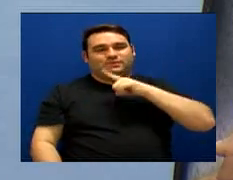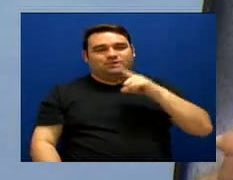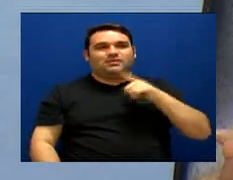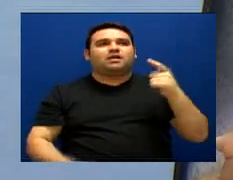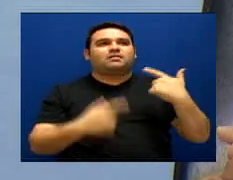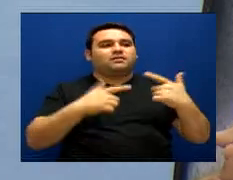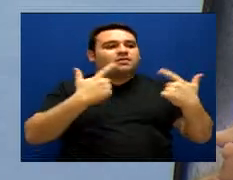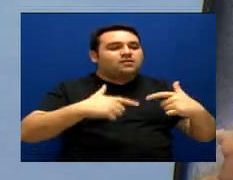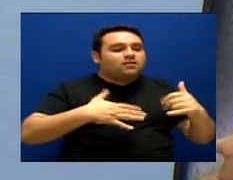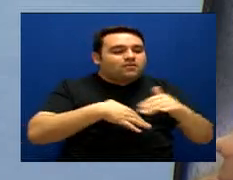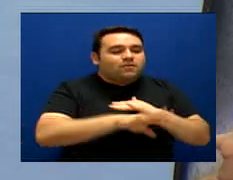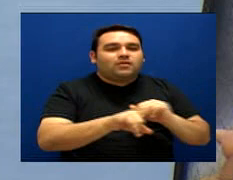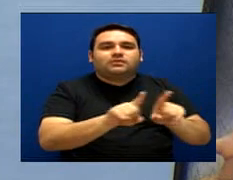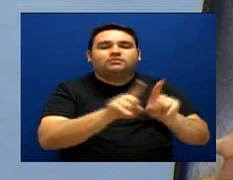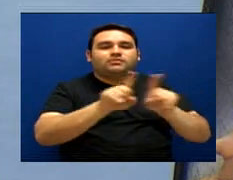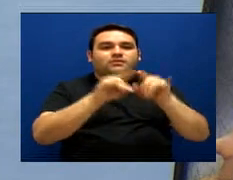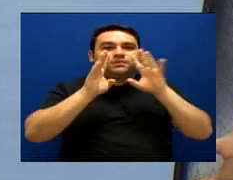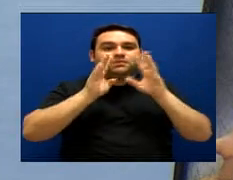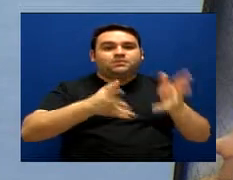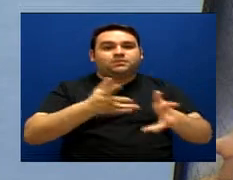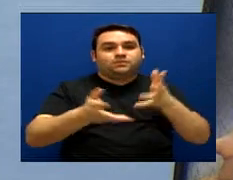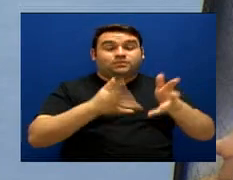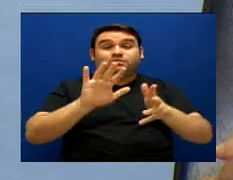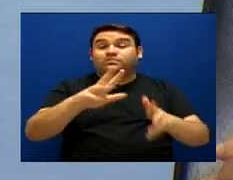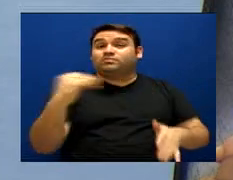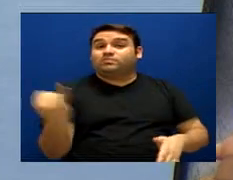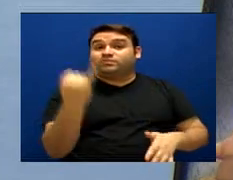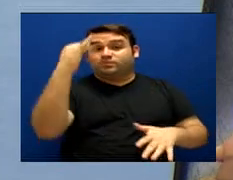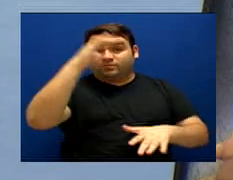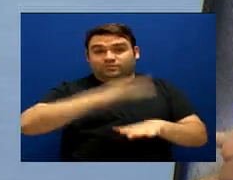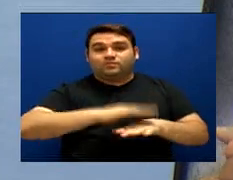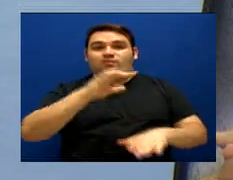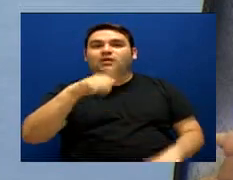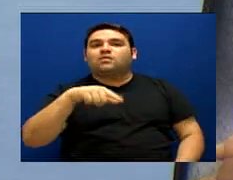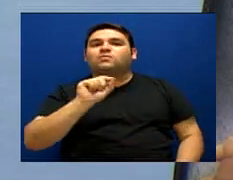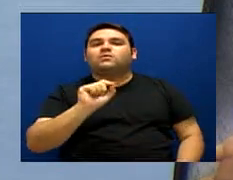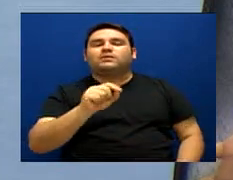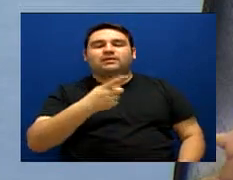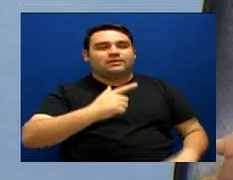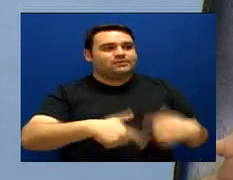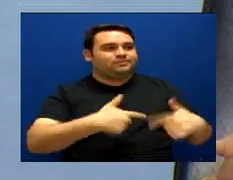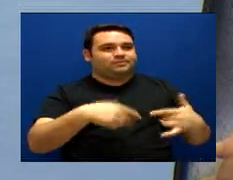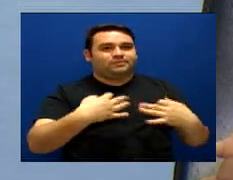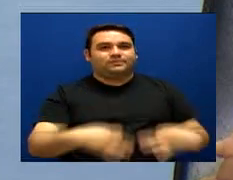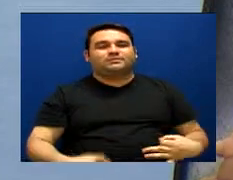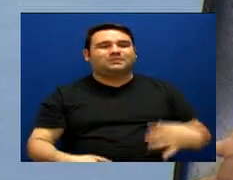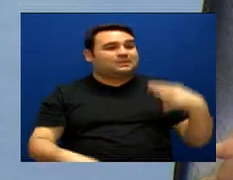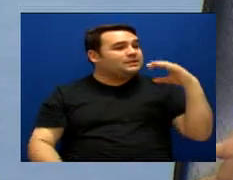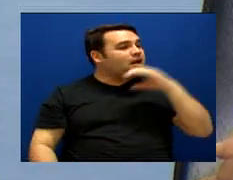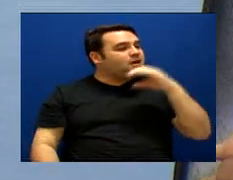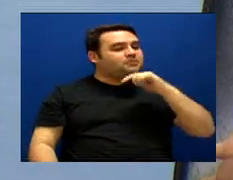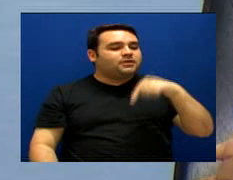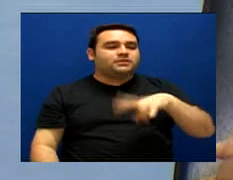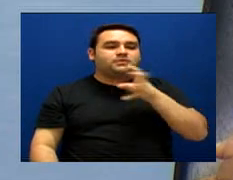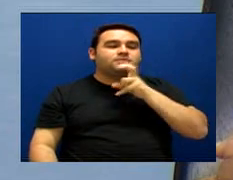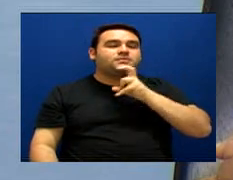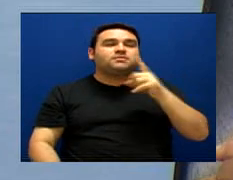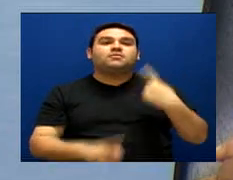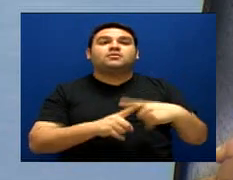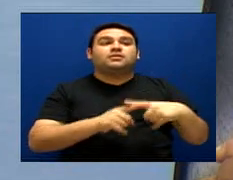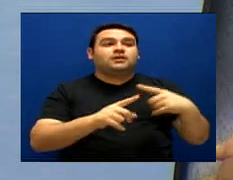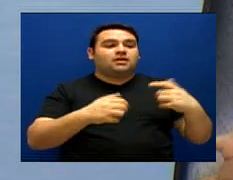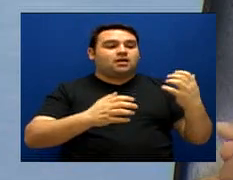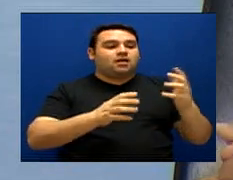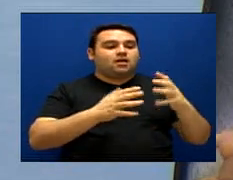o abrigo, o posto de atendimento, mas uma das coisas mais importantes que tem que funcionar rápido em Sorocaba, já que acabaram